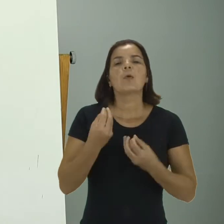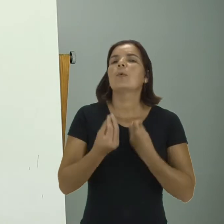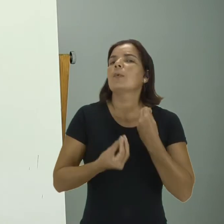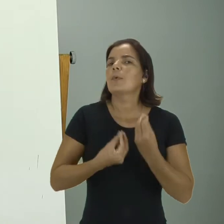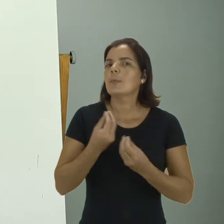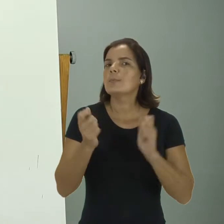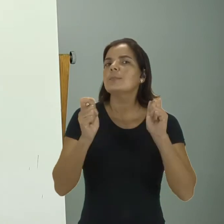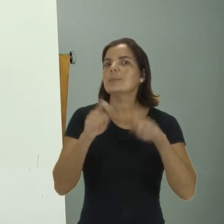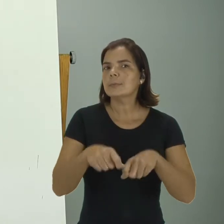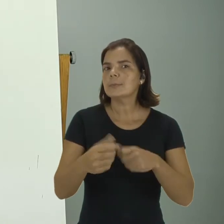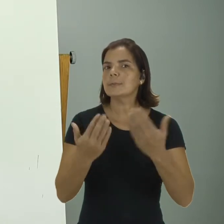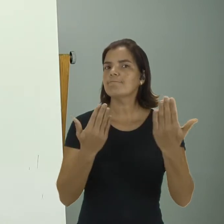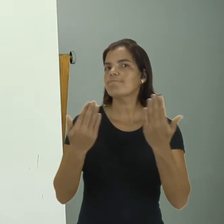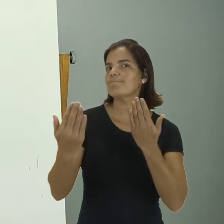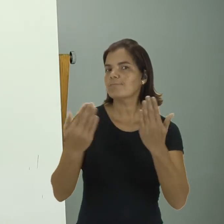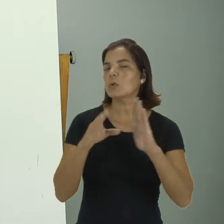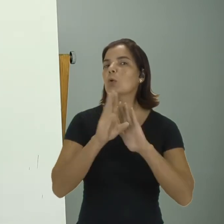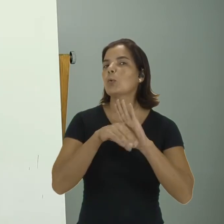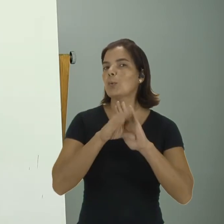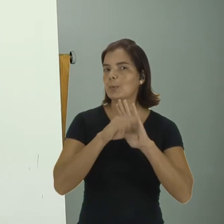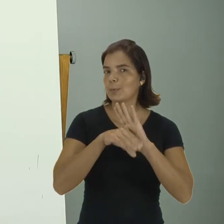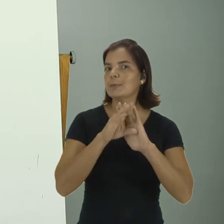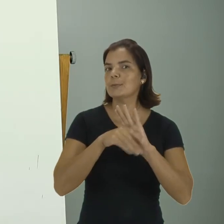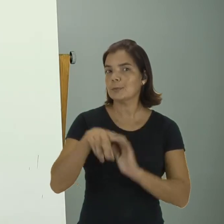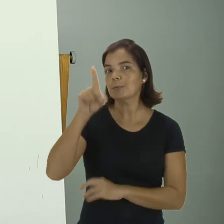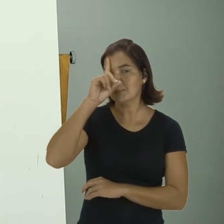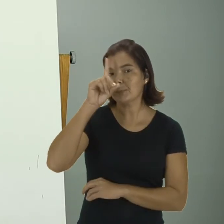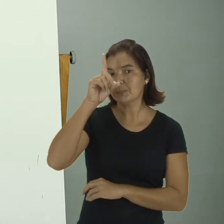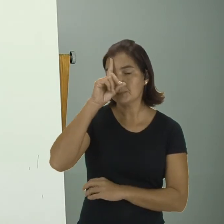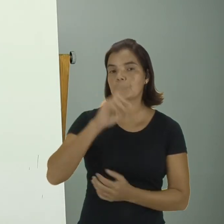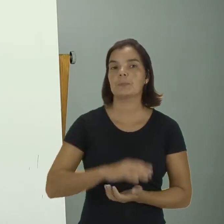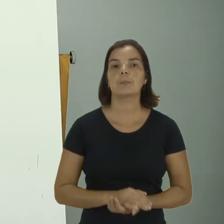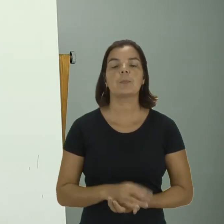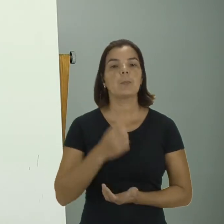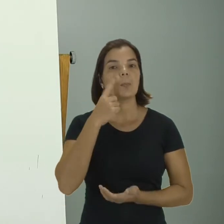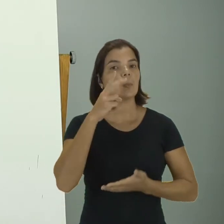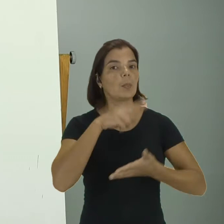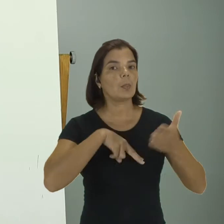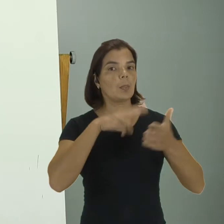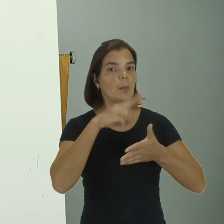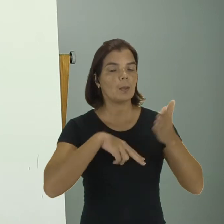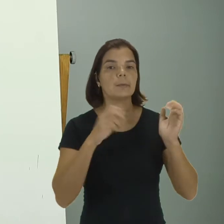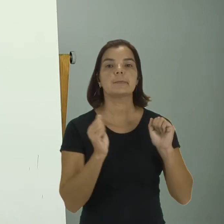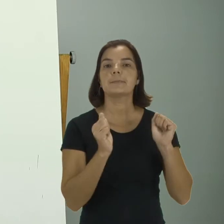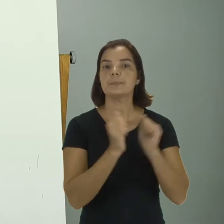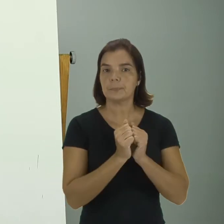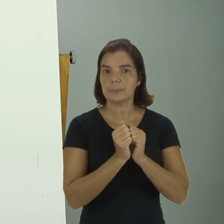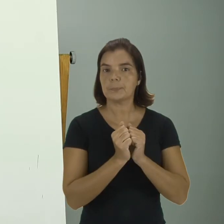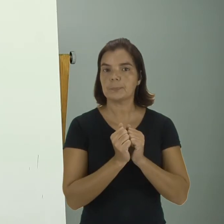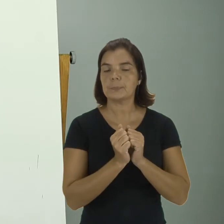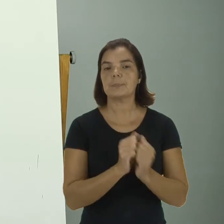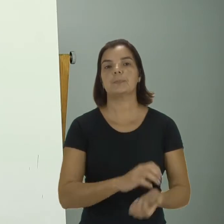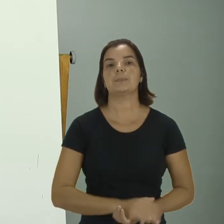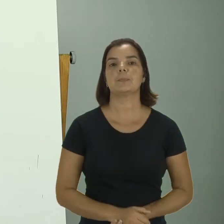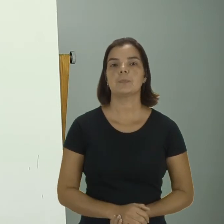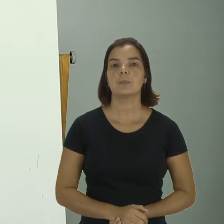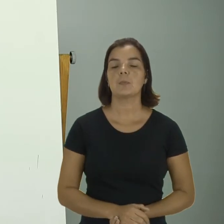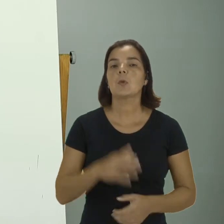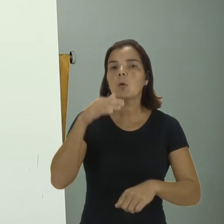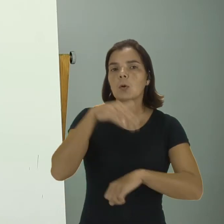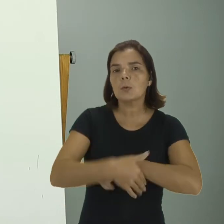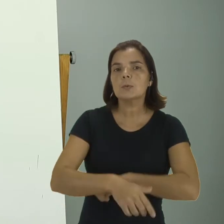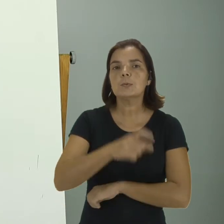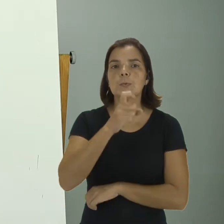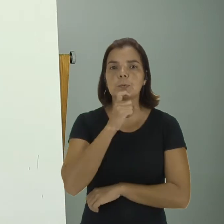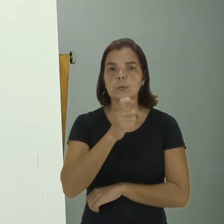maneira a gente pode associar esse conteúdo com o nosso cotidiano, tá ok? Então vamos fazer a leitura comigo aqui na imagem. Em uma noite